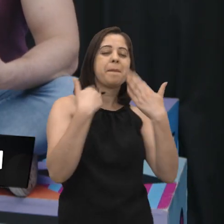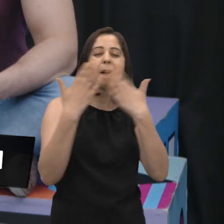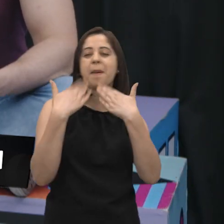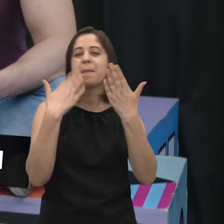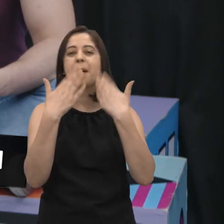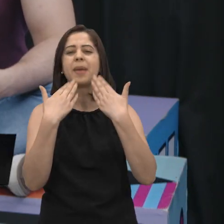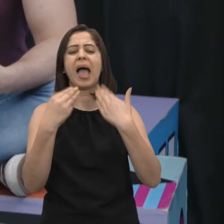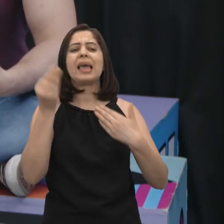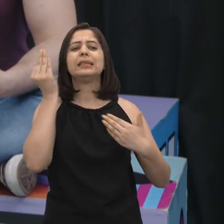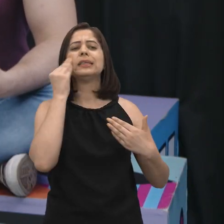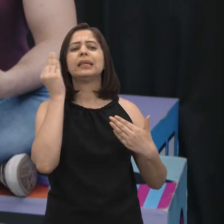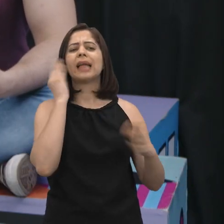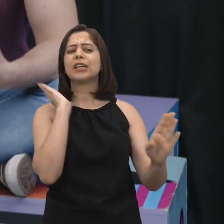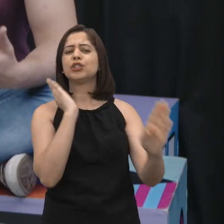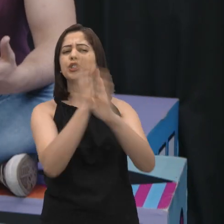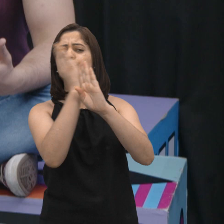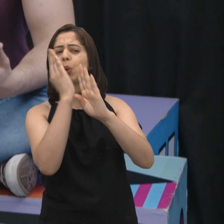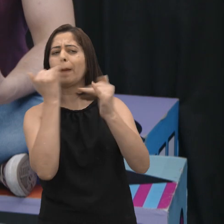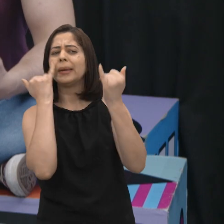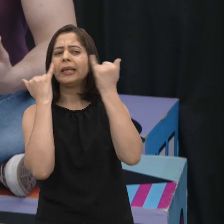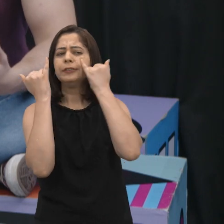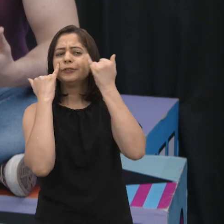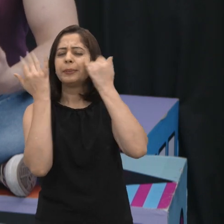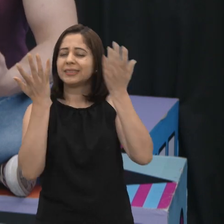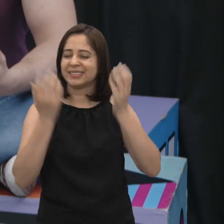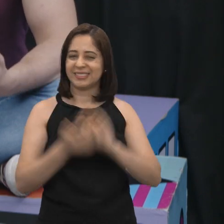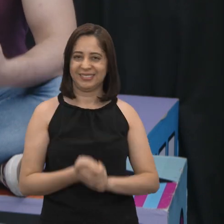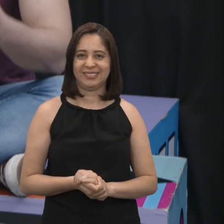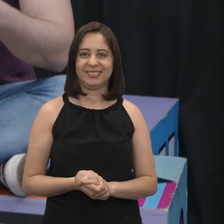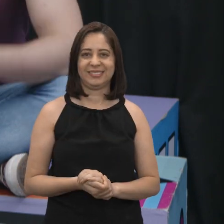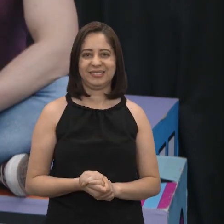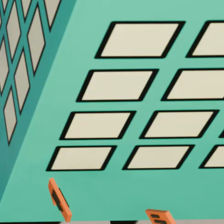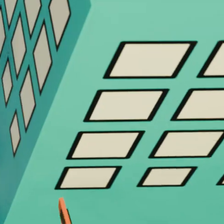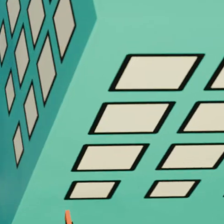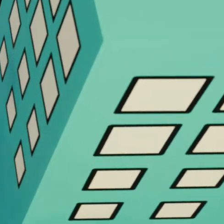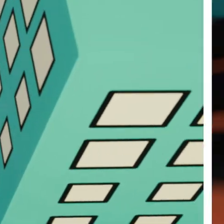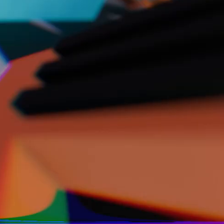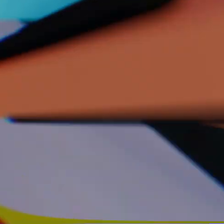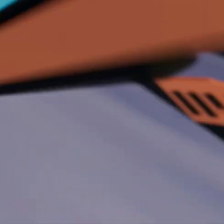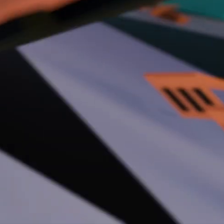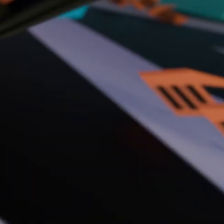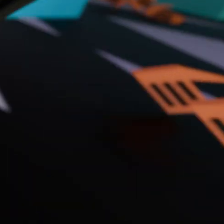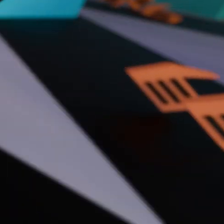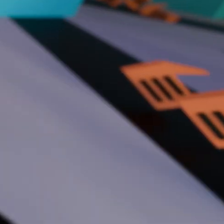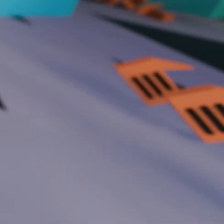de São José para tentar levantar informações demográficas. Vamos ver.